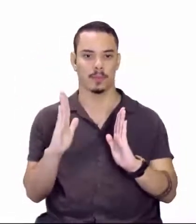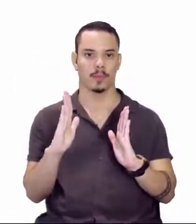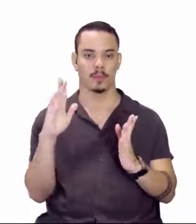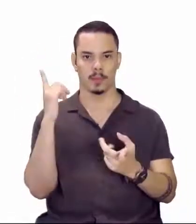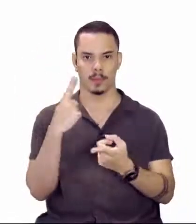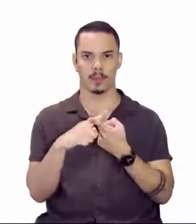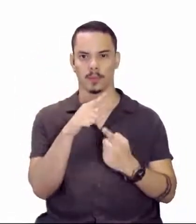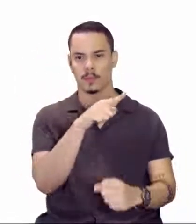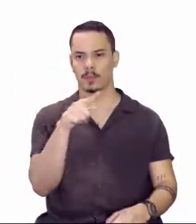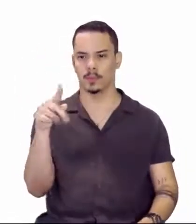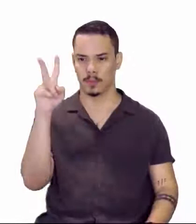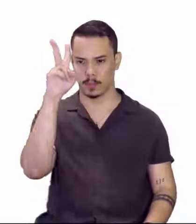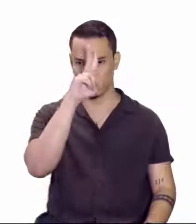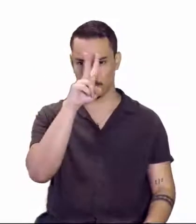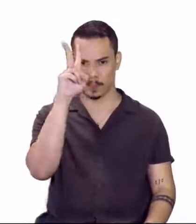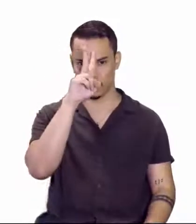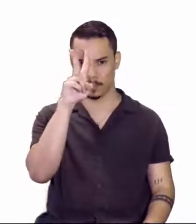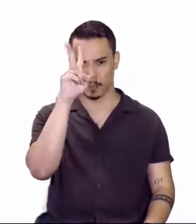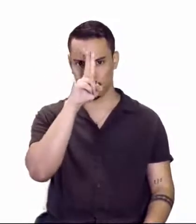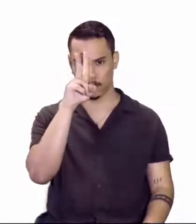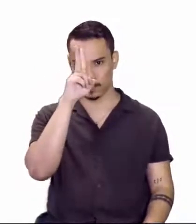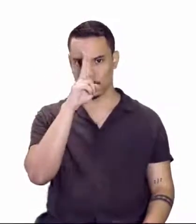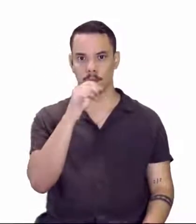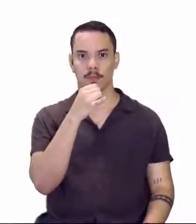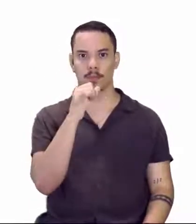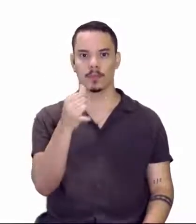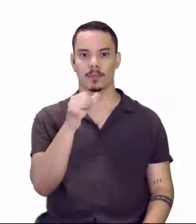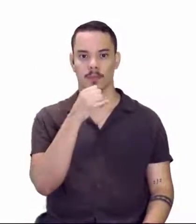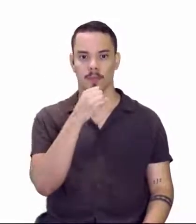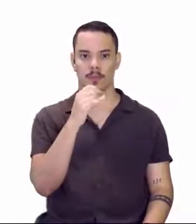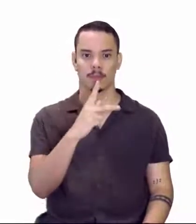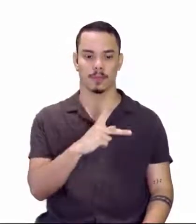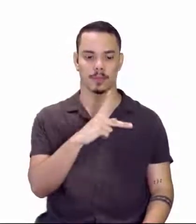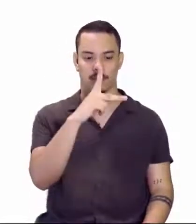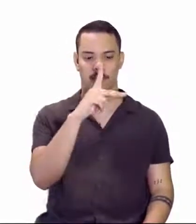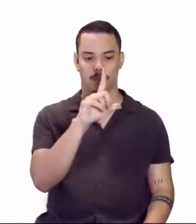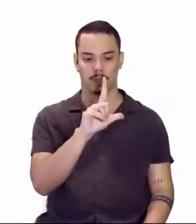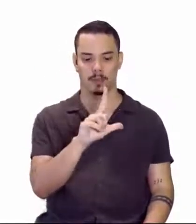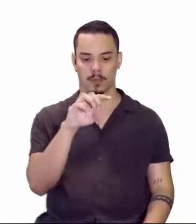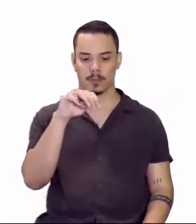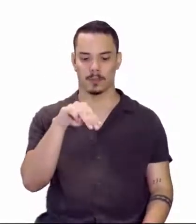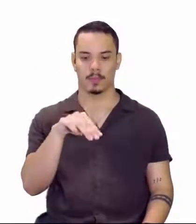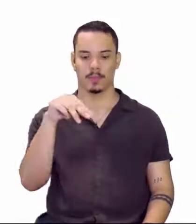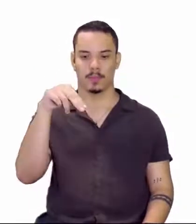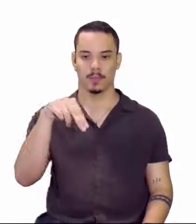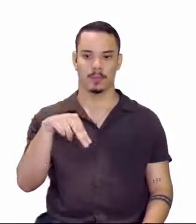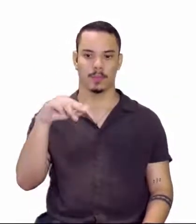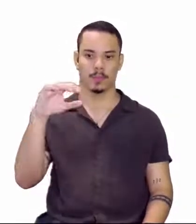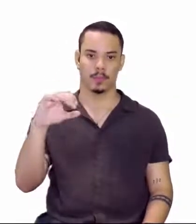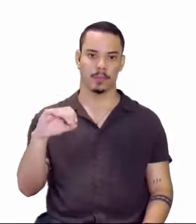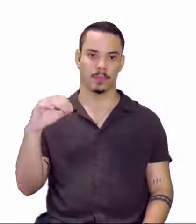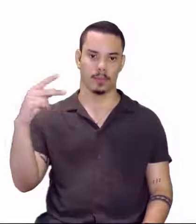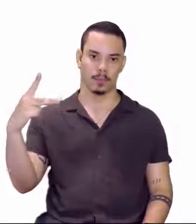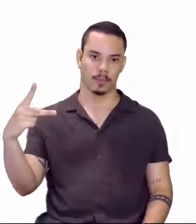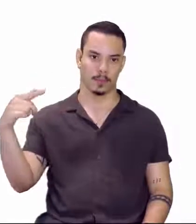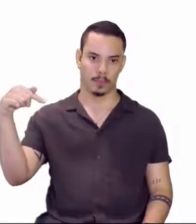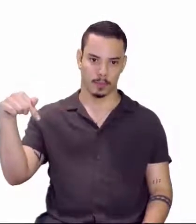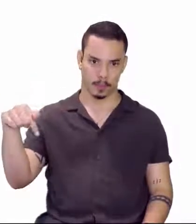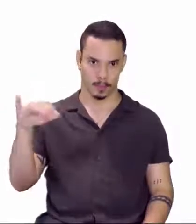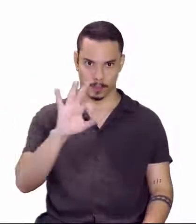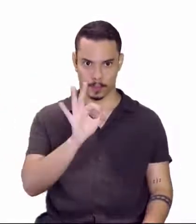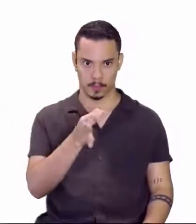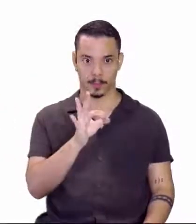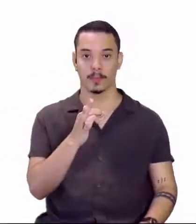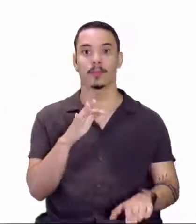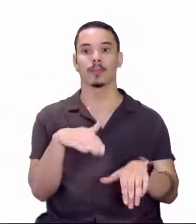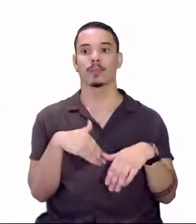estão lembrados das camadas eletrônicas? K, L, M, N, O, P e Q?